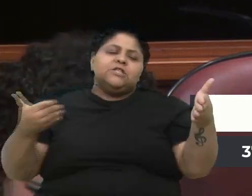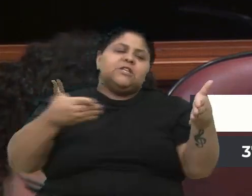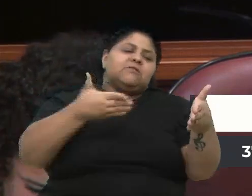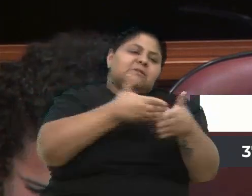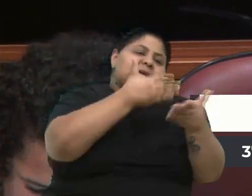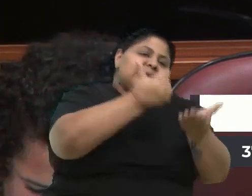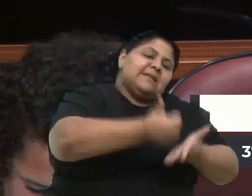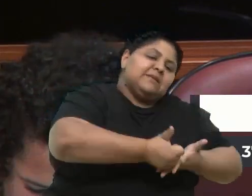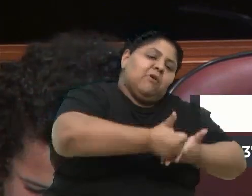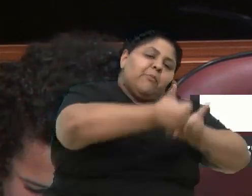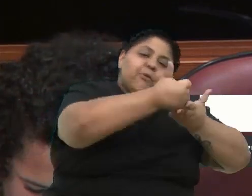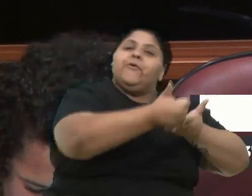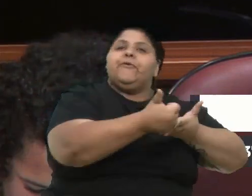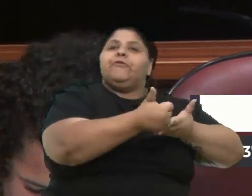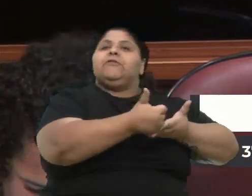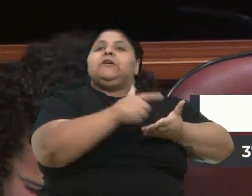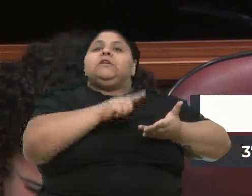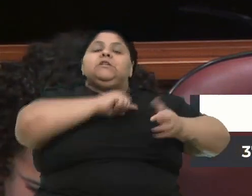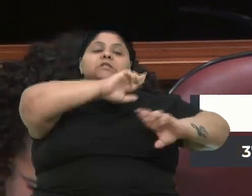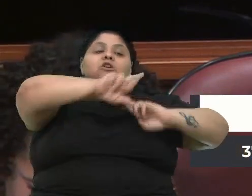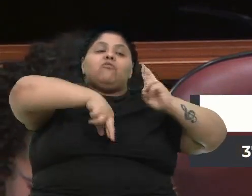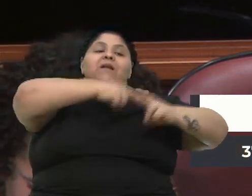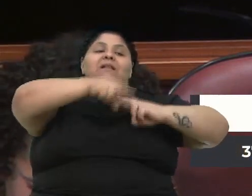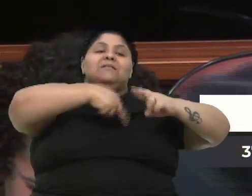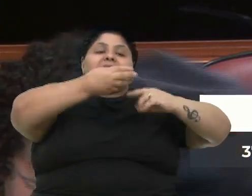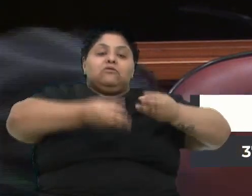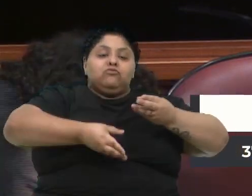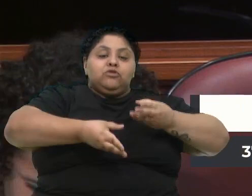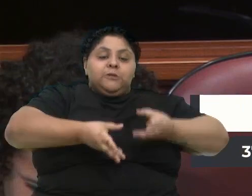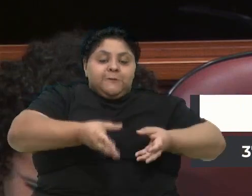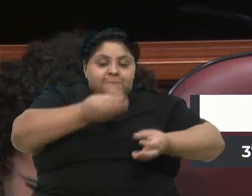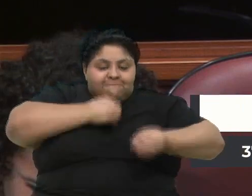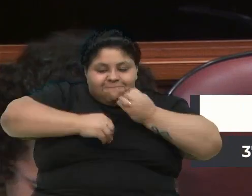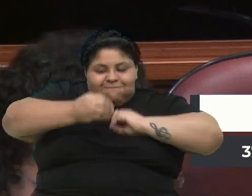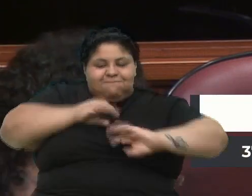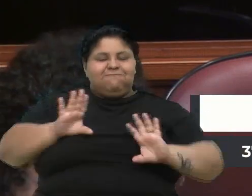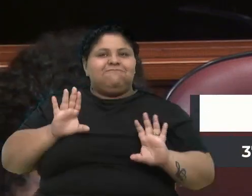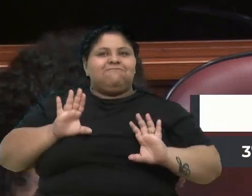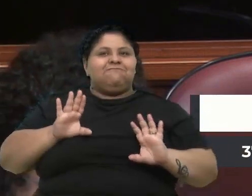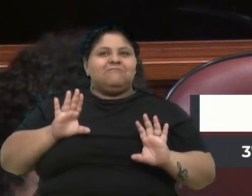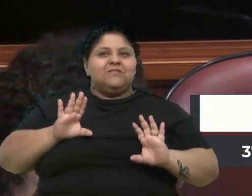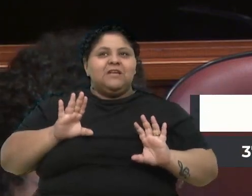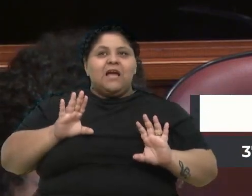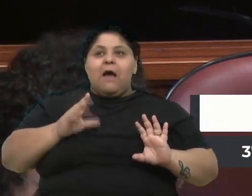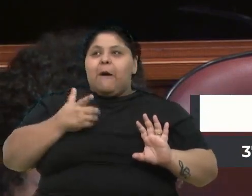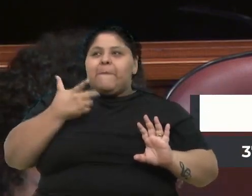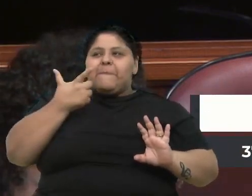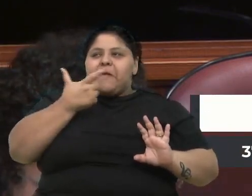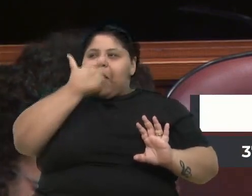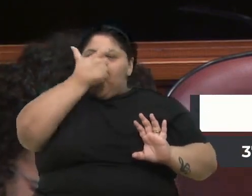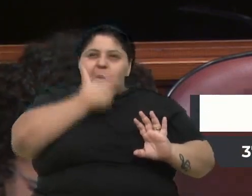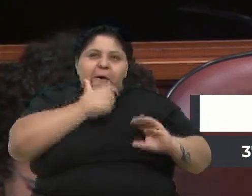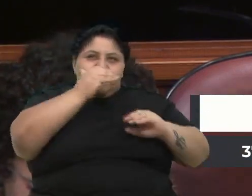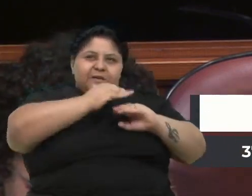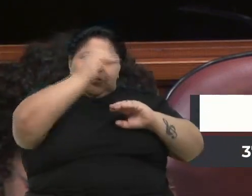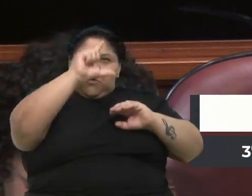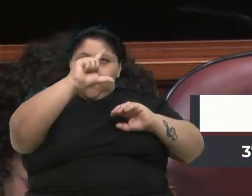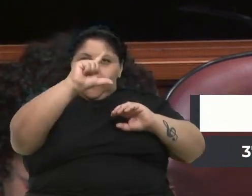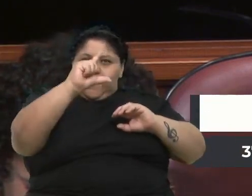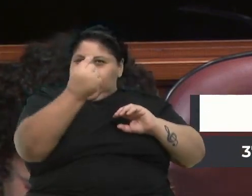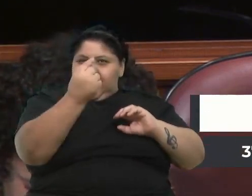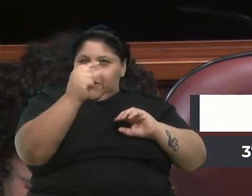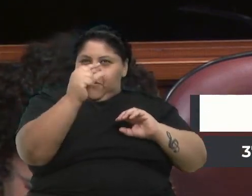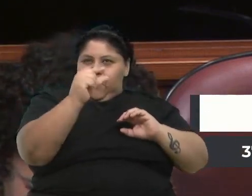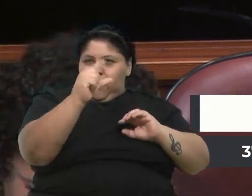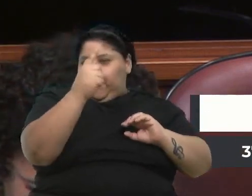seja, há uma relação de pertencimento, porque me parece que às vezes o mais barato é botar a grade, a ureia,